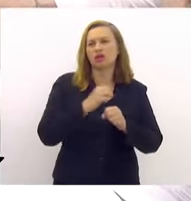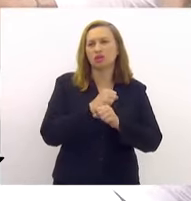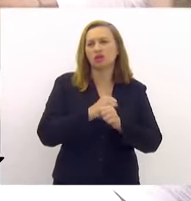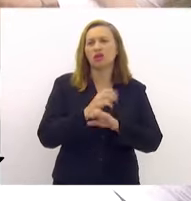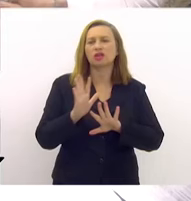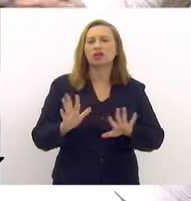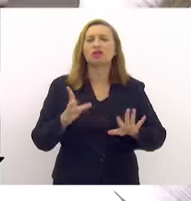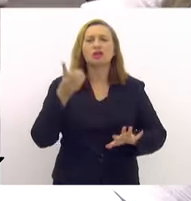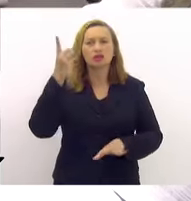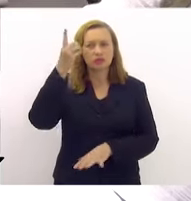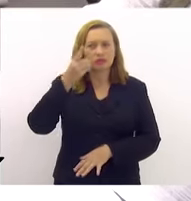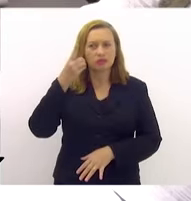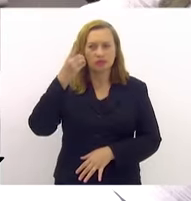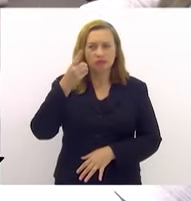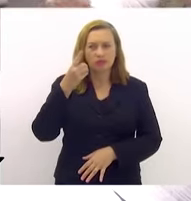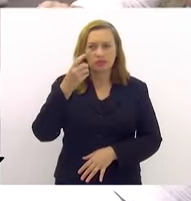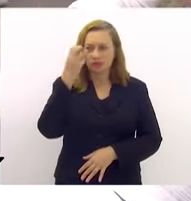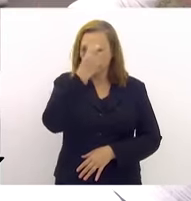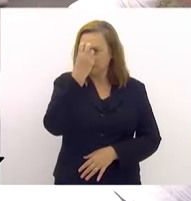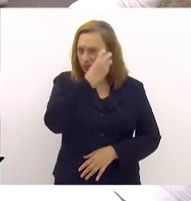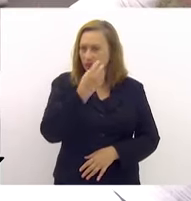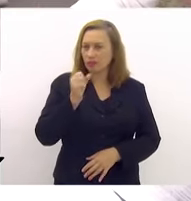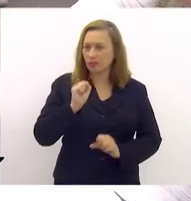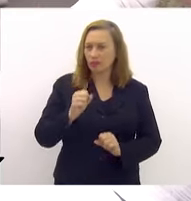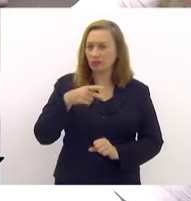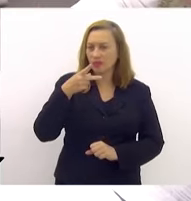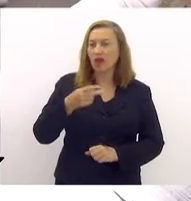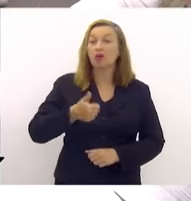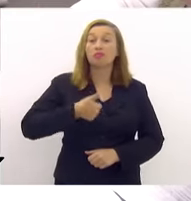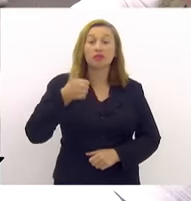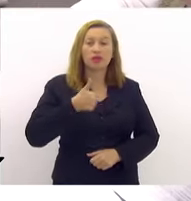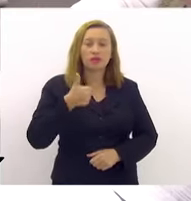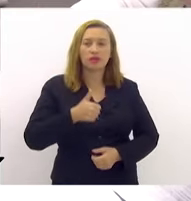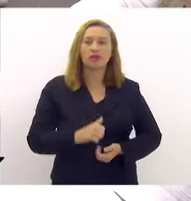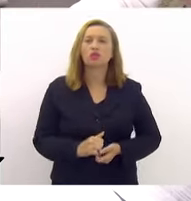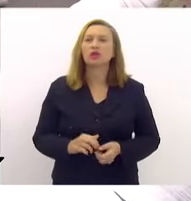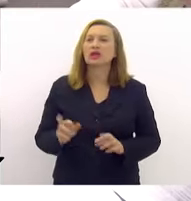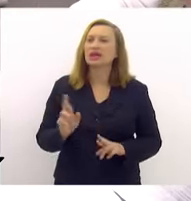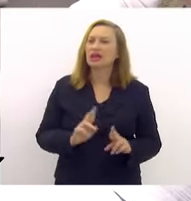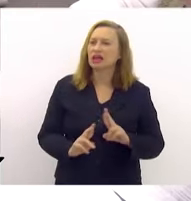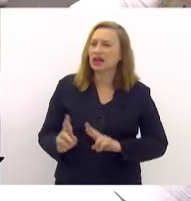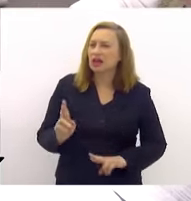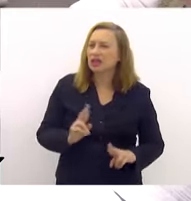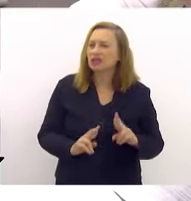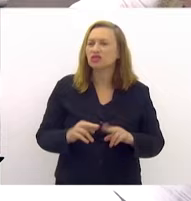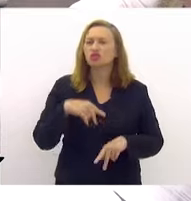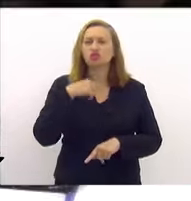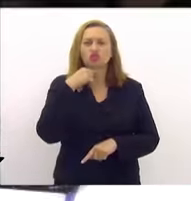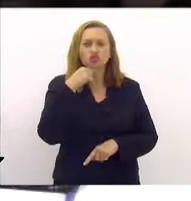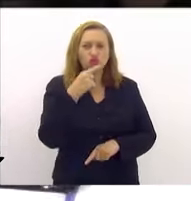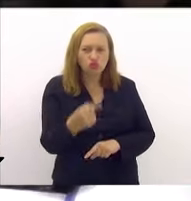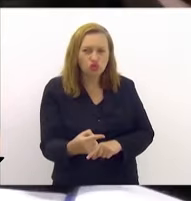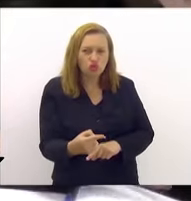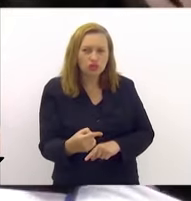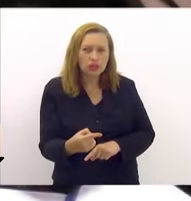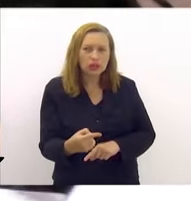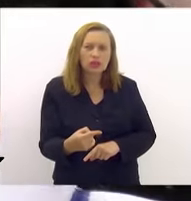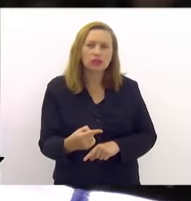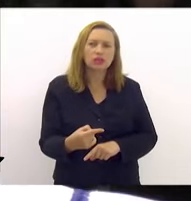Deputada Verônica. Então, agradeço. Primeiro, em relação a essa dúvida